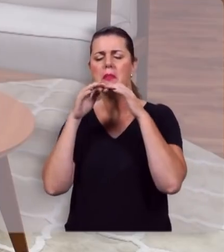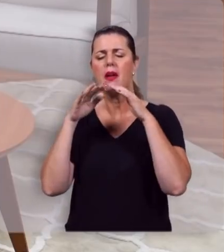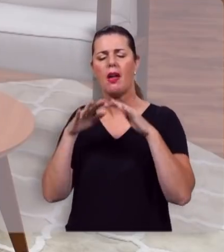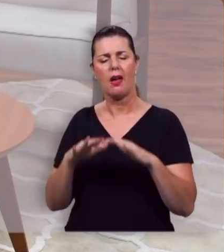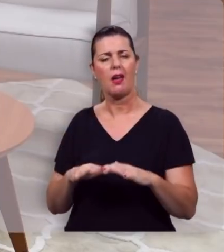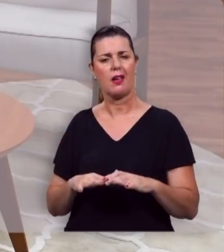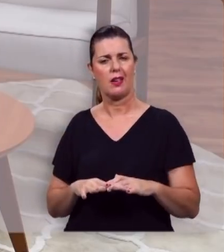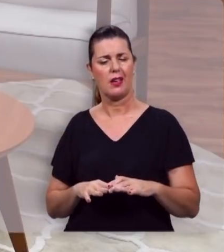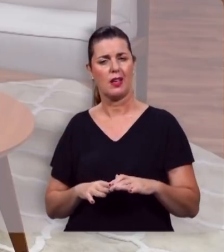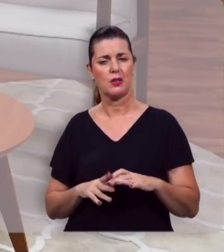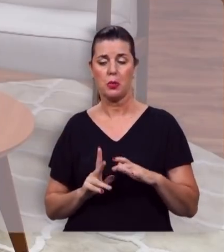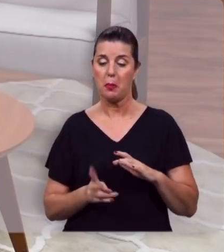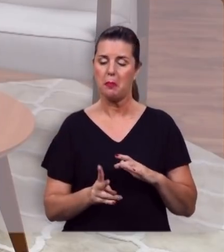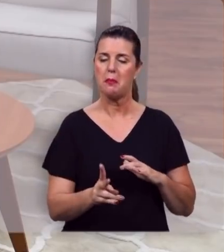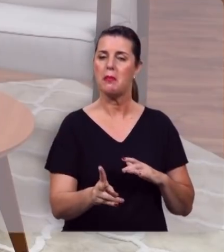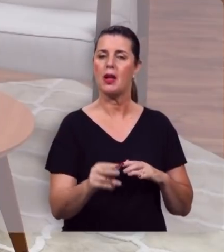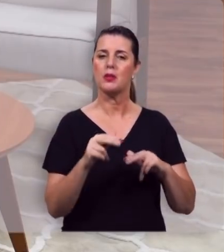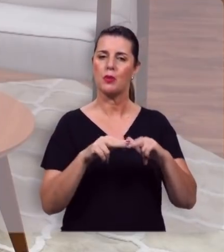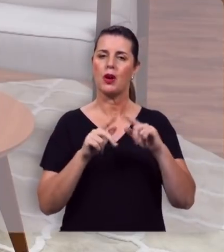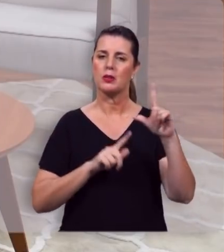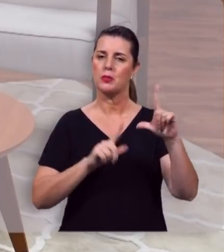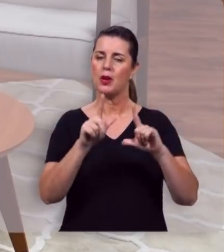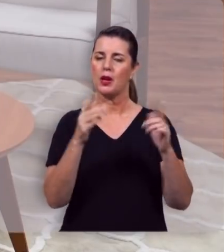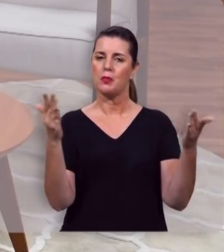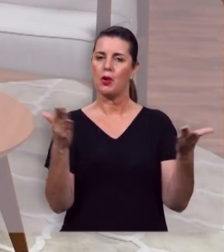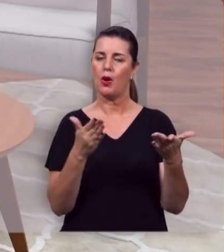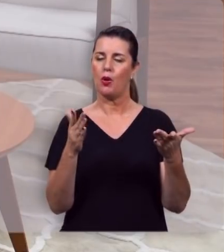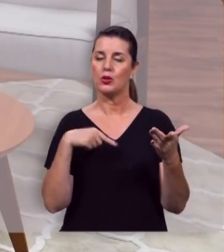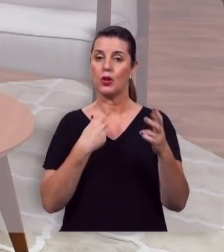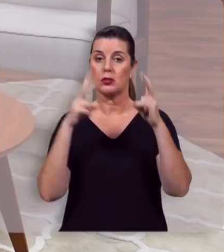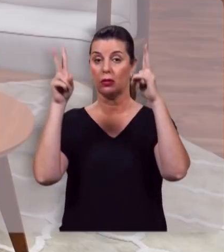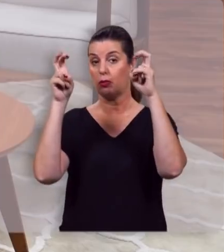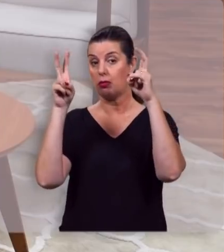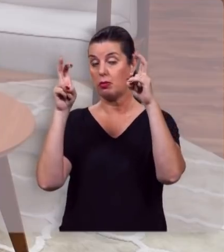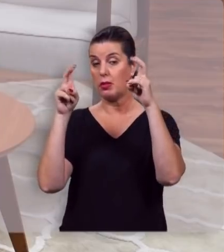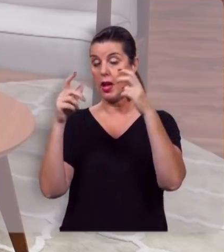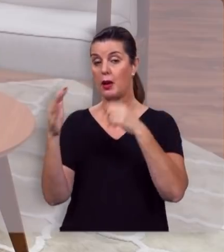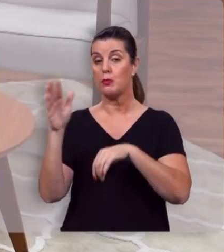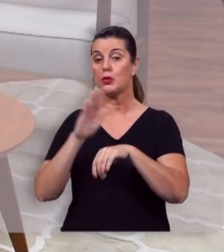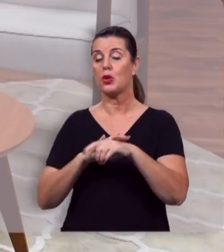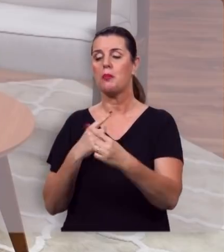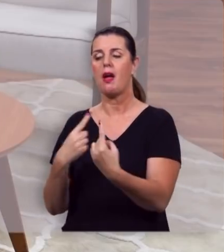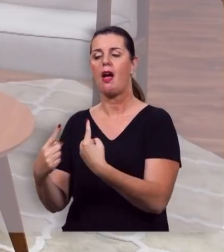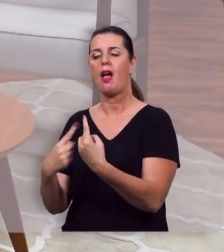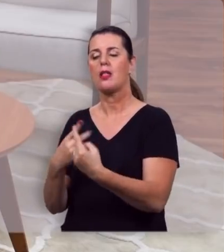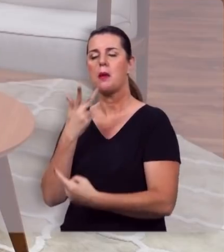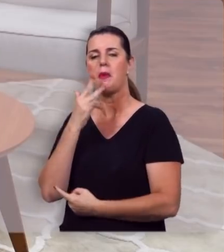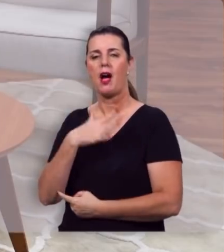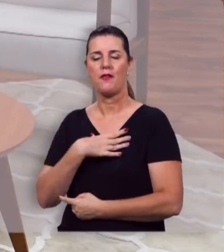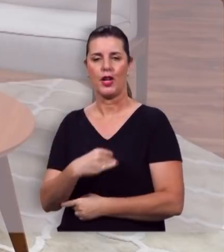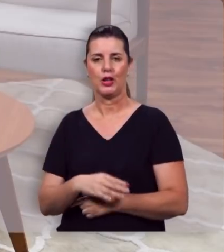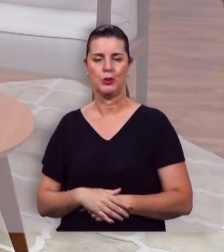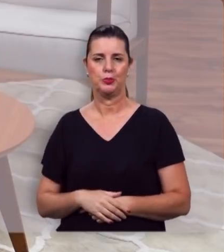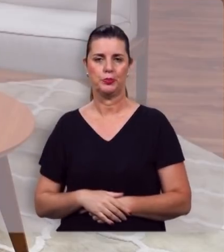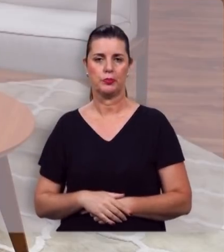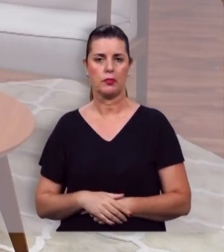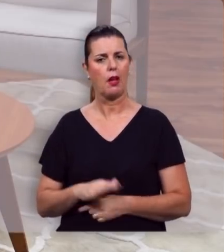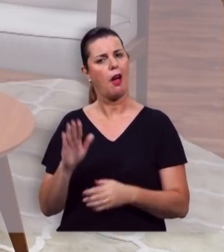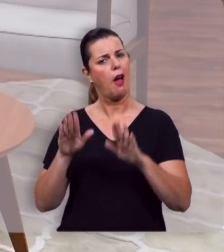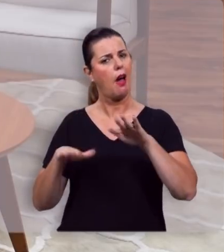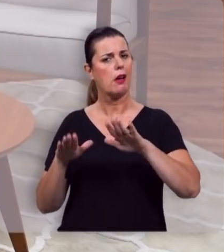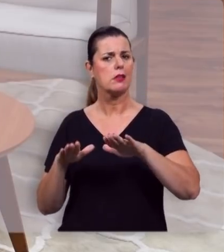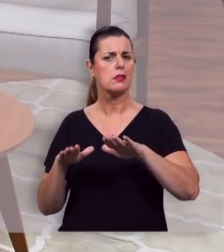ricamente abençoado, abençoada por esse programa. Hoje, nossa temática, relacionamento entre pais e filhos.